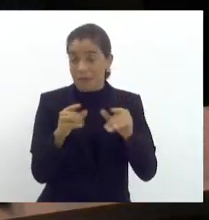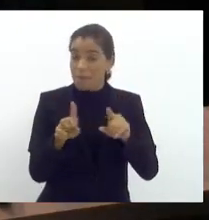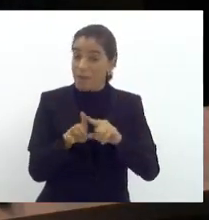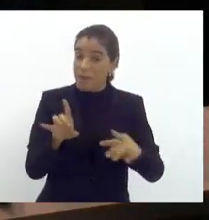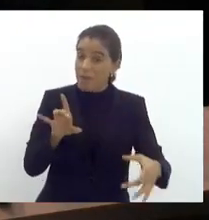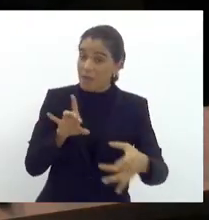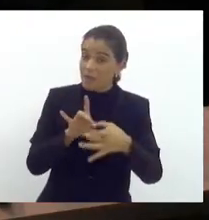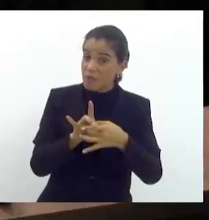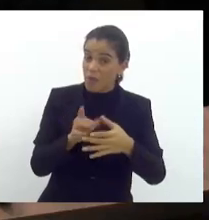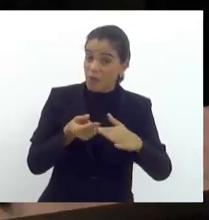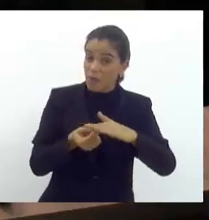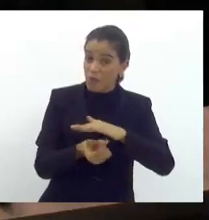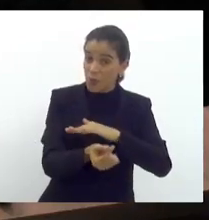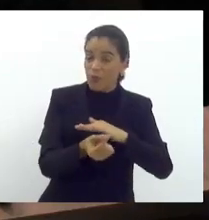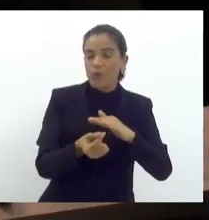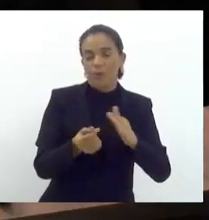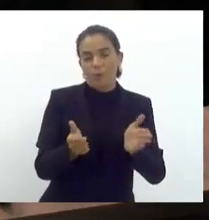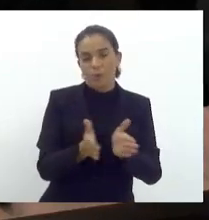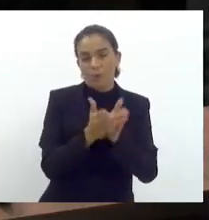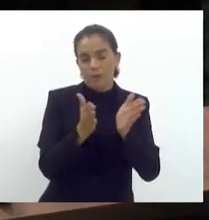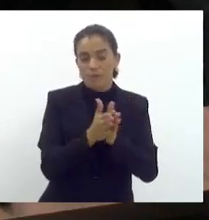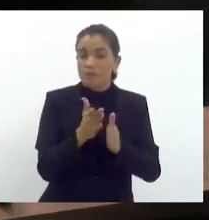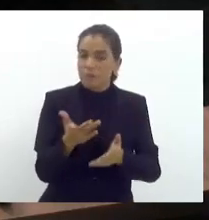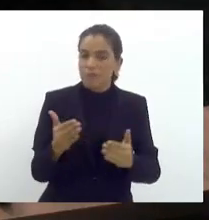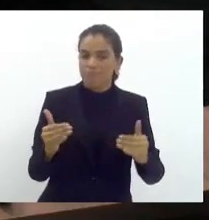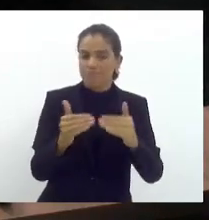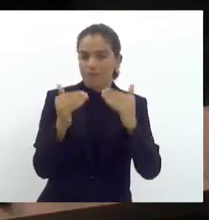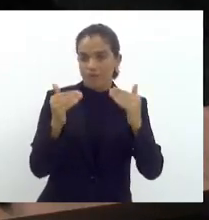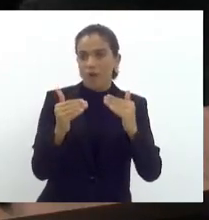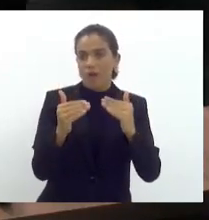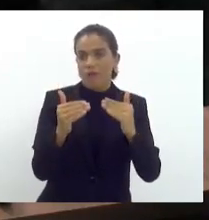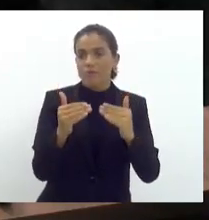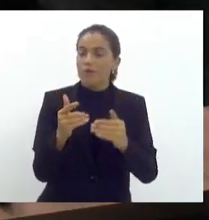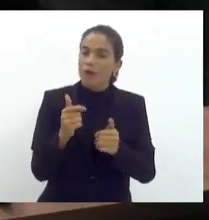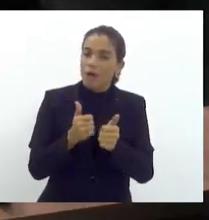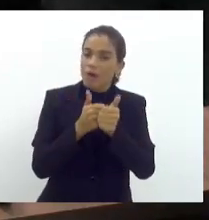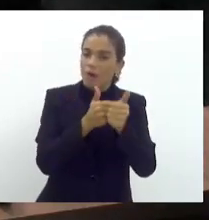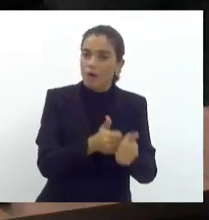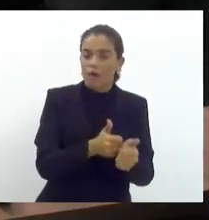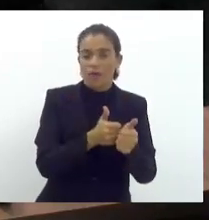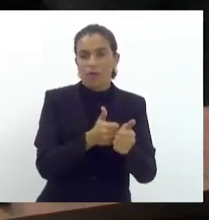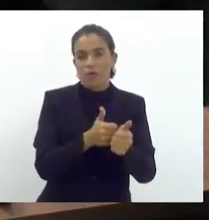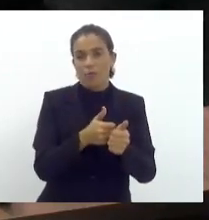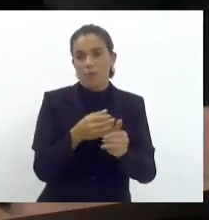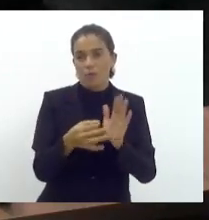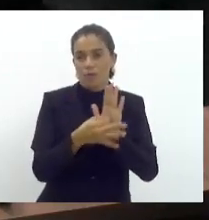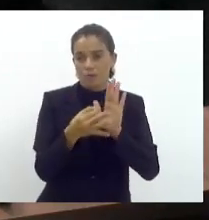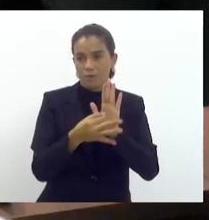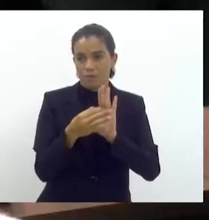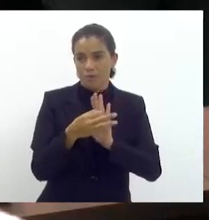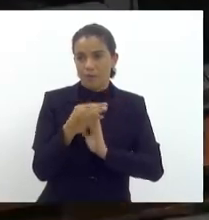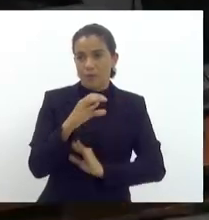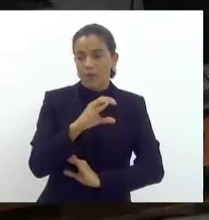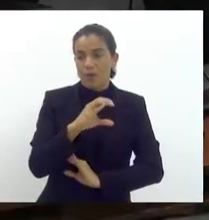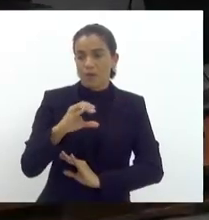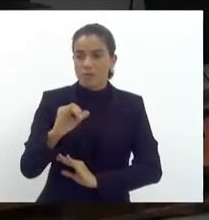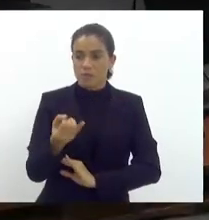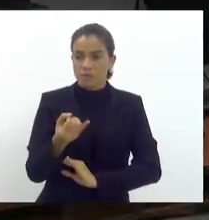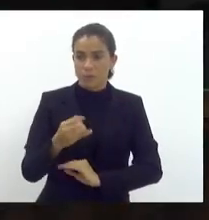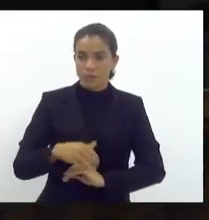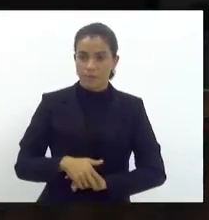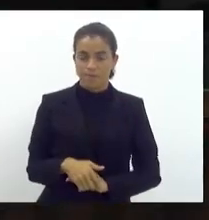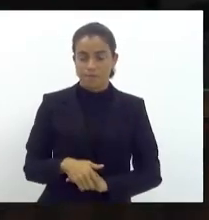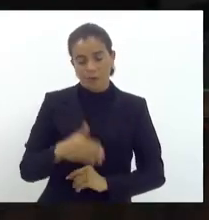também no fundo de pobreza parecer favorável acompanhando os pareceres da comissão de condição de Justiça